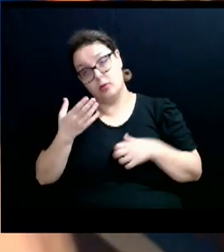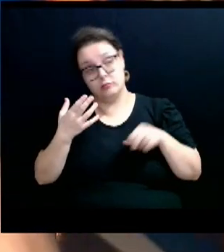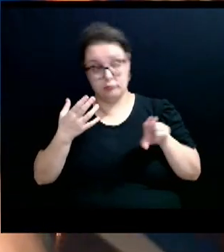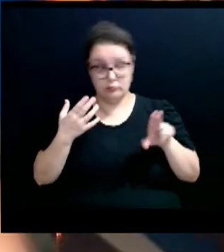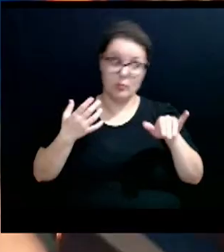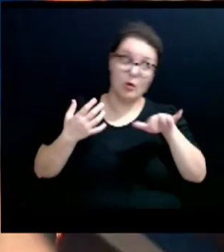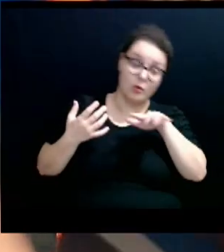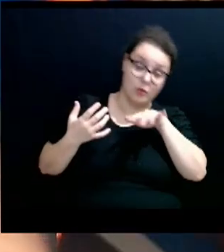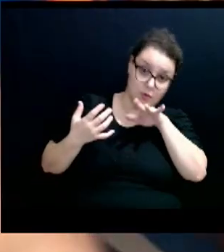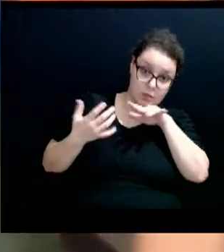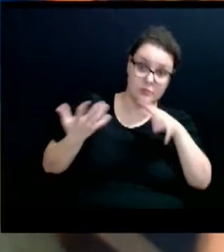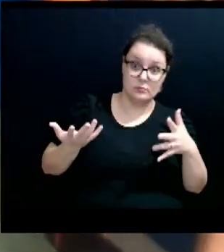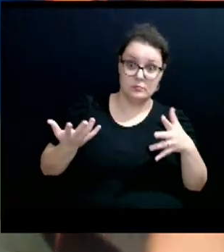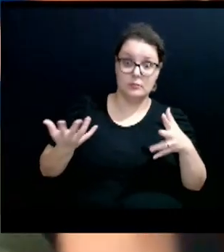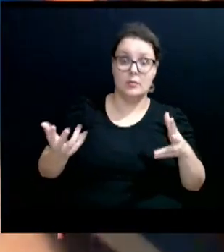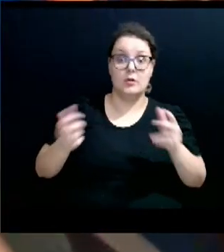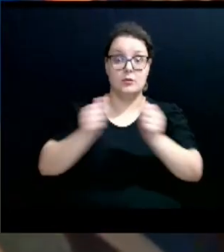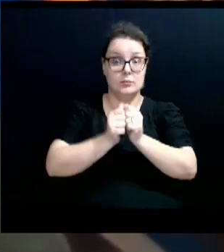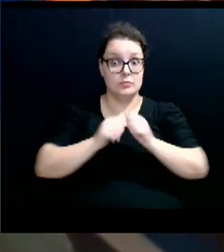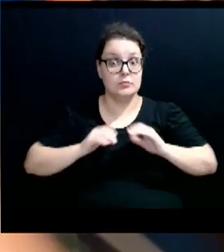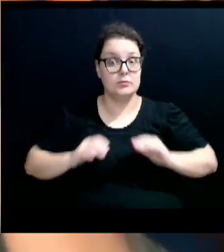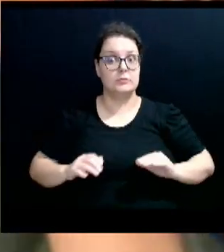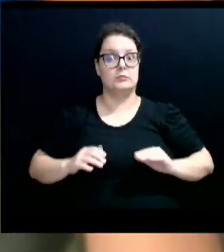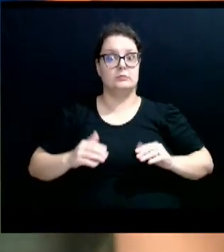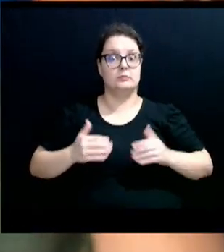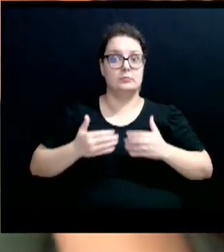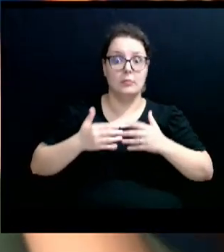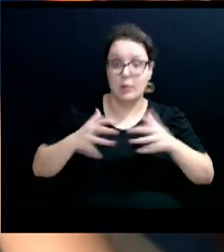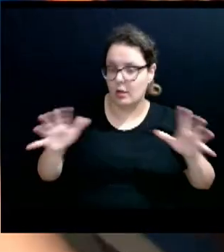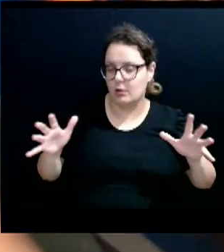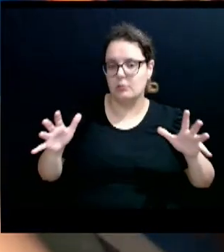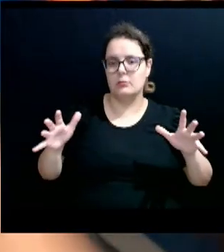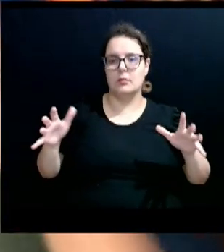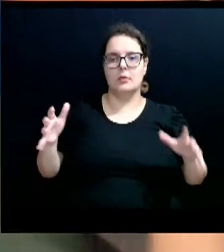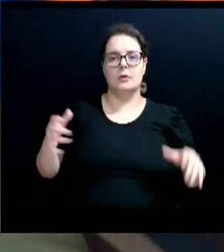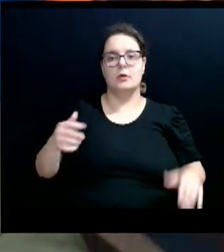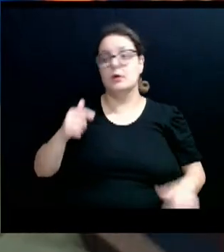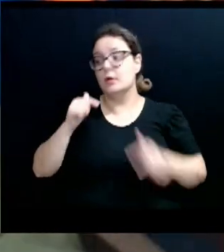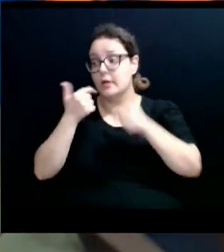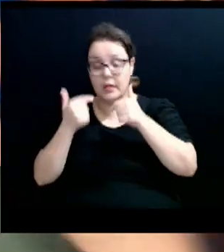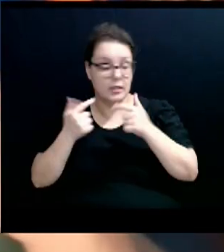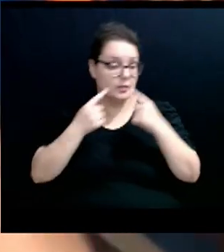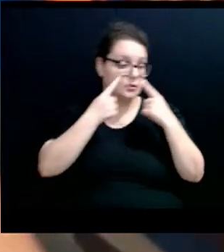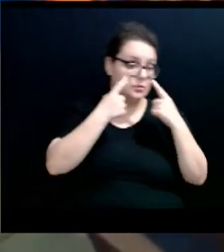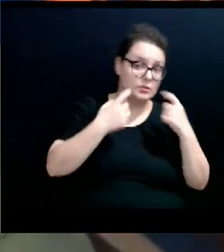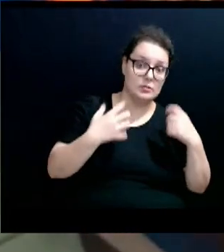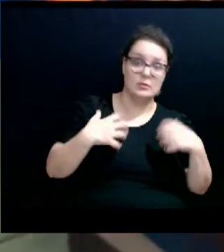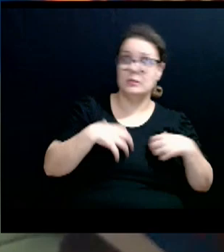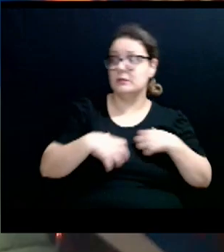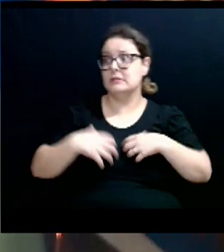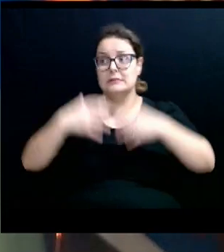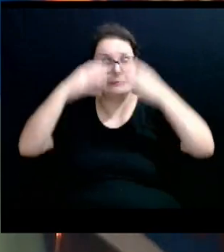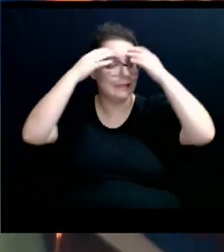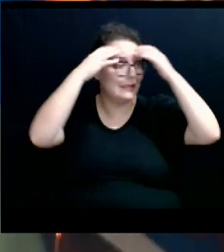seguido de um comportamento mais aberto, de você rir, chorar, se desesperar, ter uma